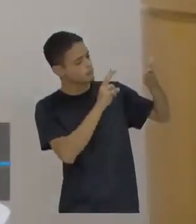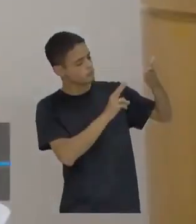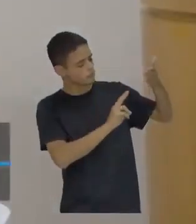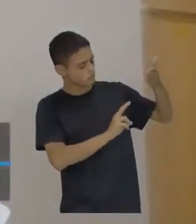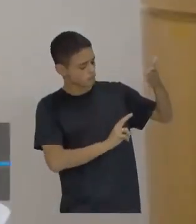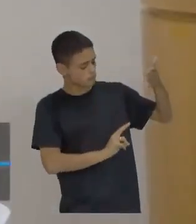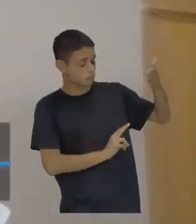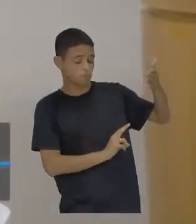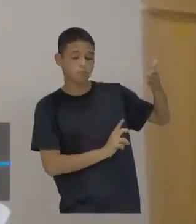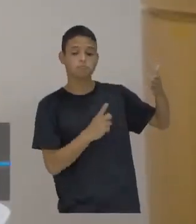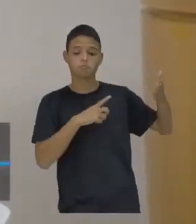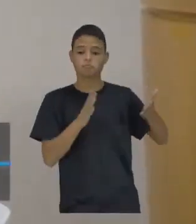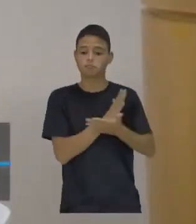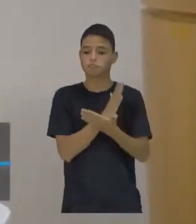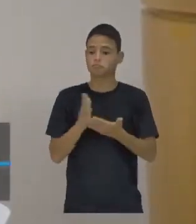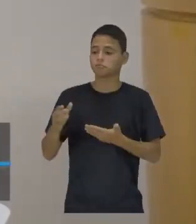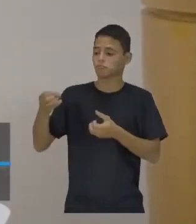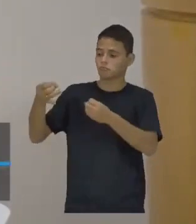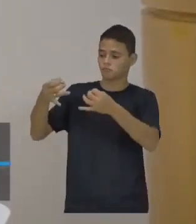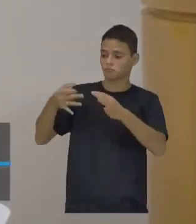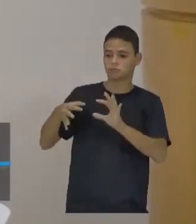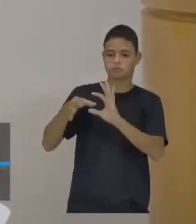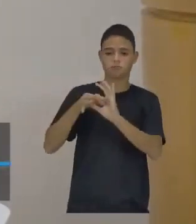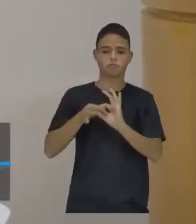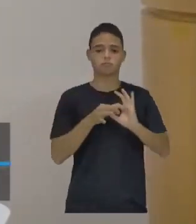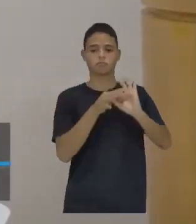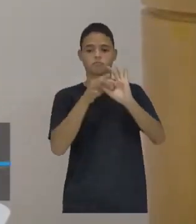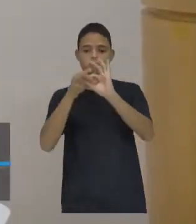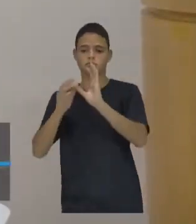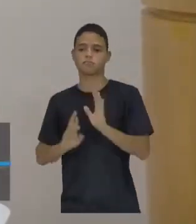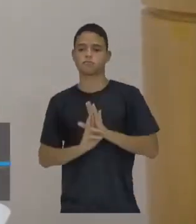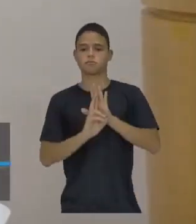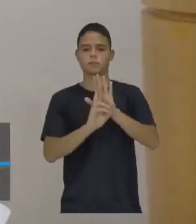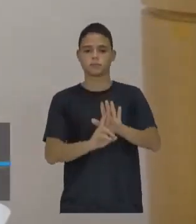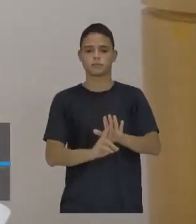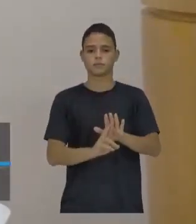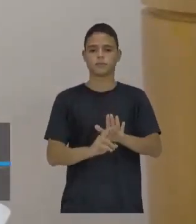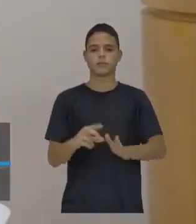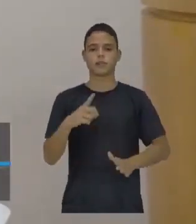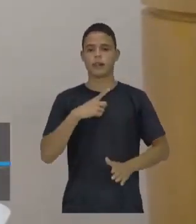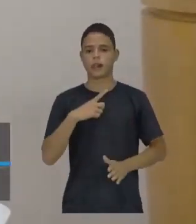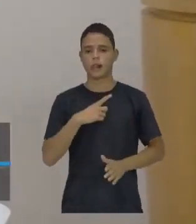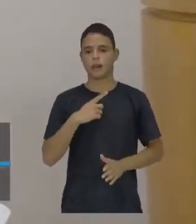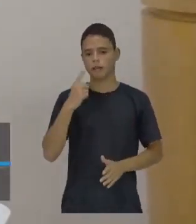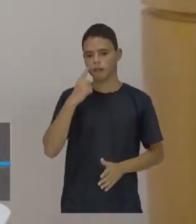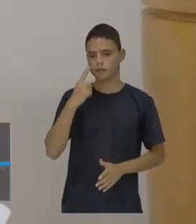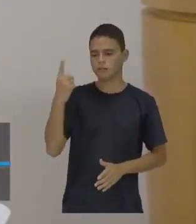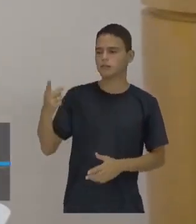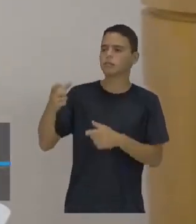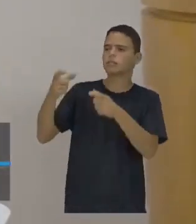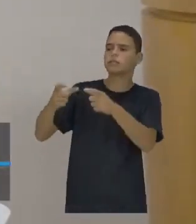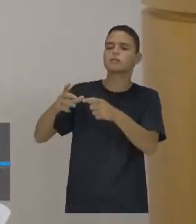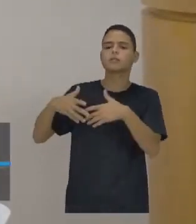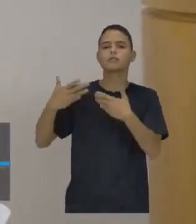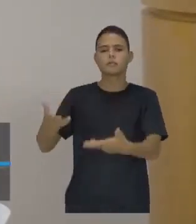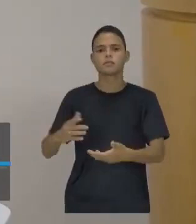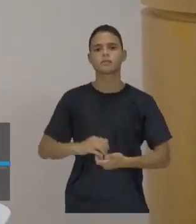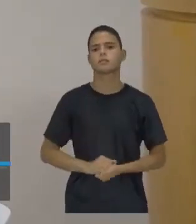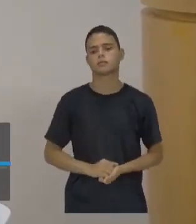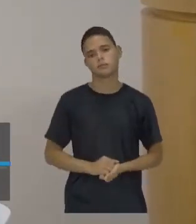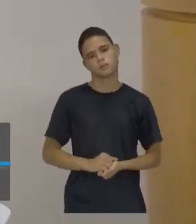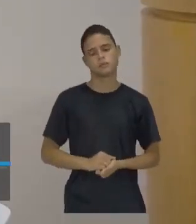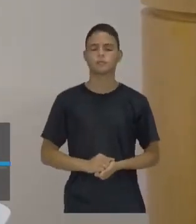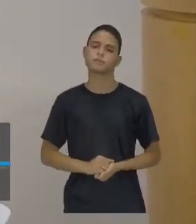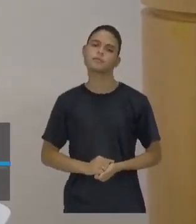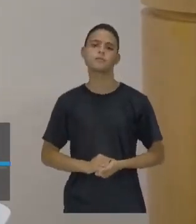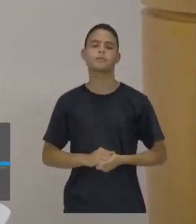a coesão, né, referencial, que é o fato de fazer a referência, e a gente tem ali, né, gente, que espaço é esse aí, né? O espaço é...